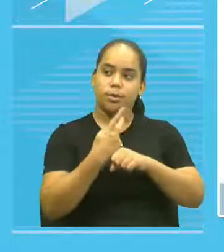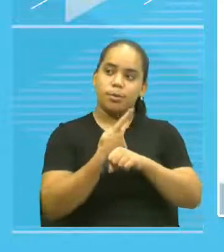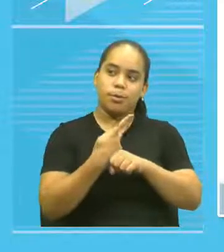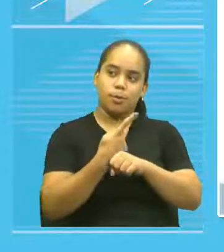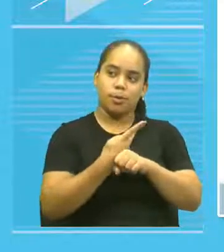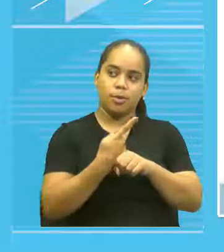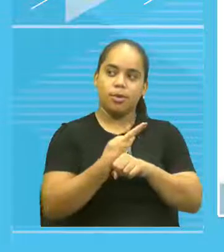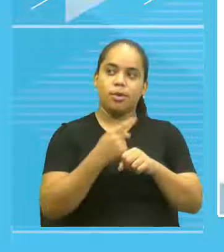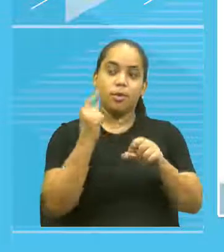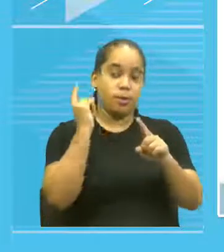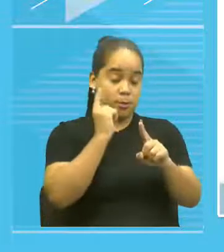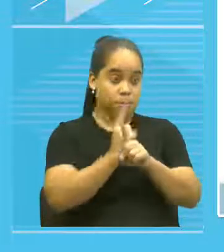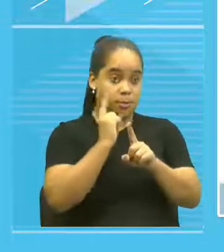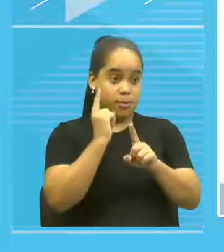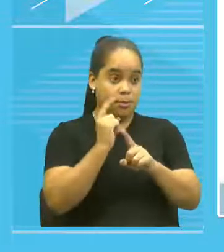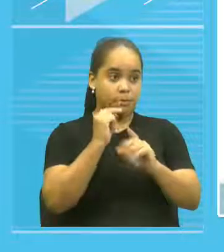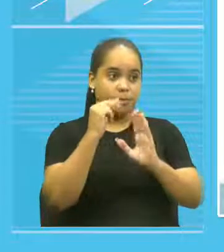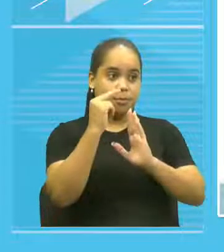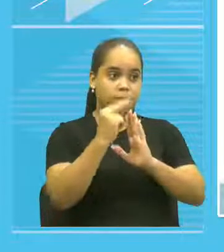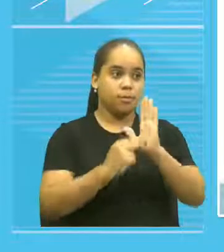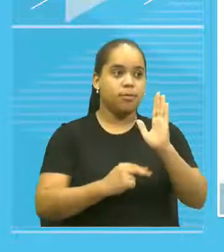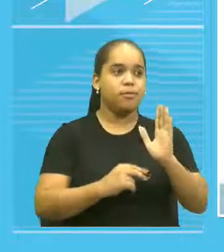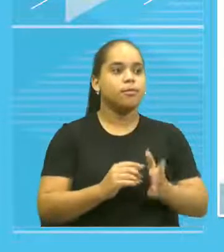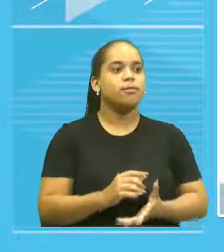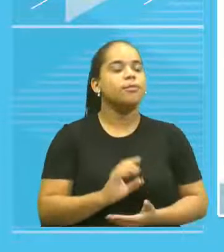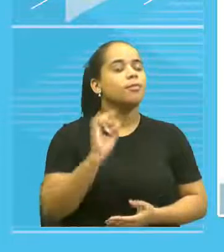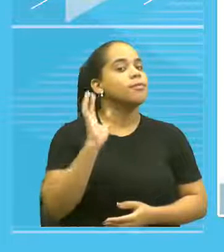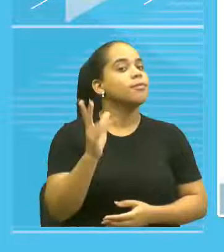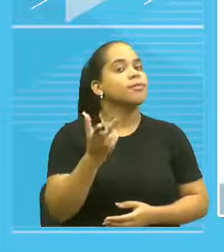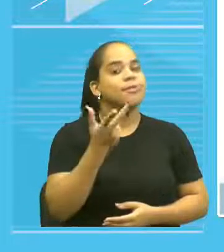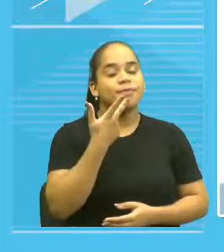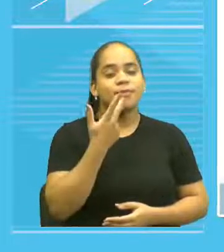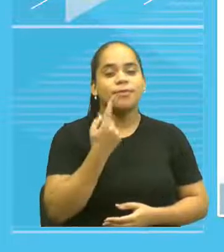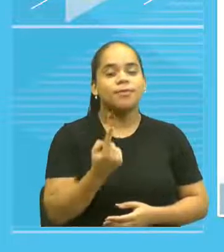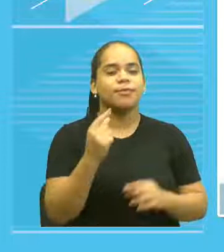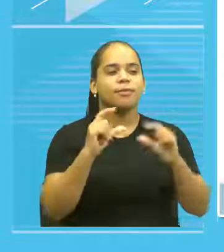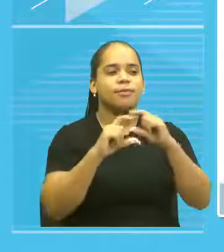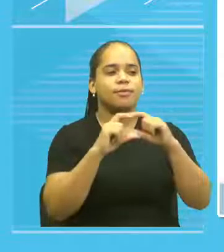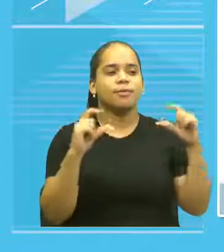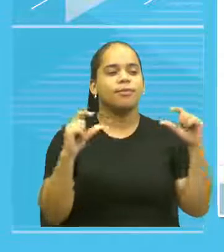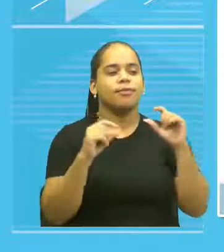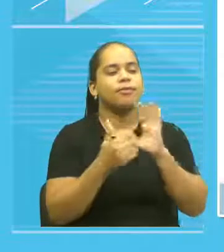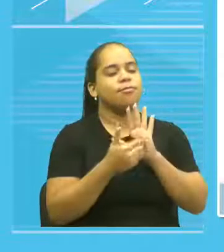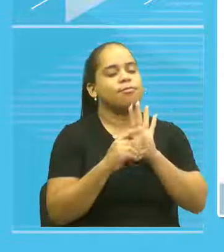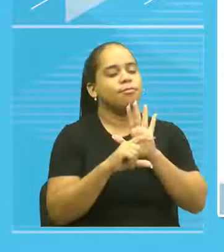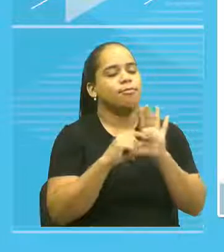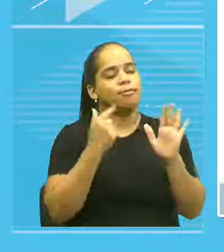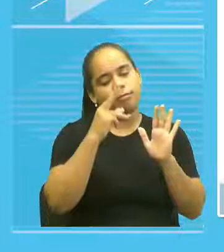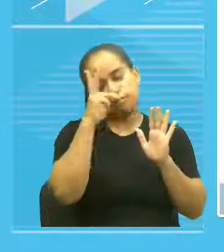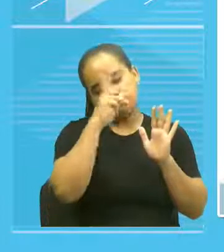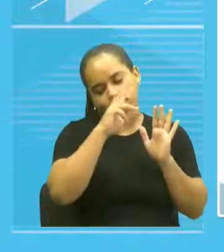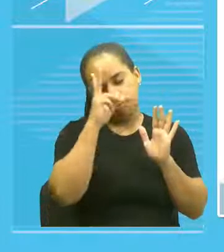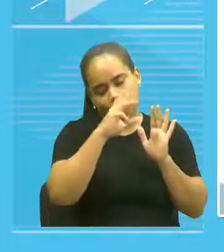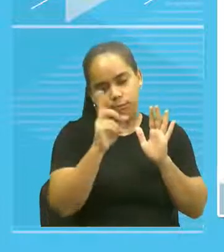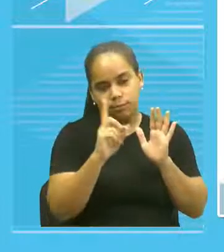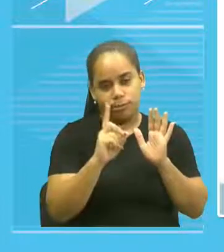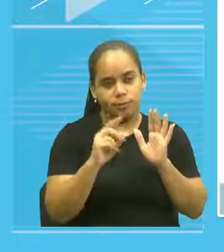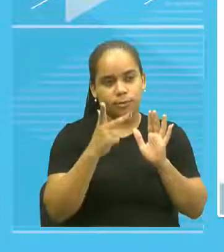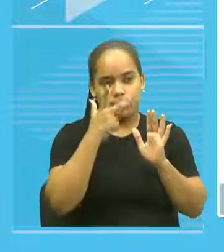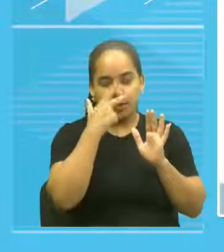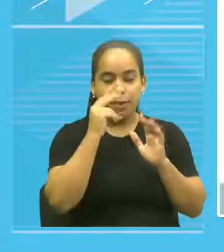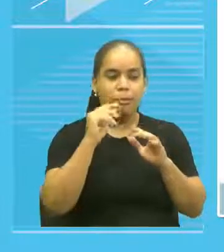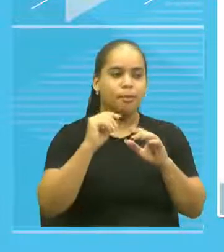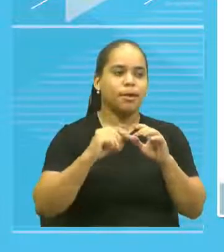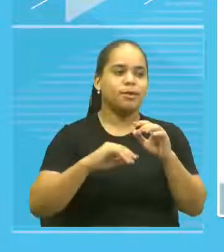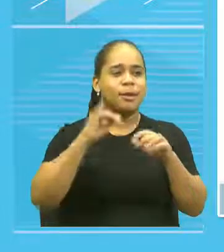aqui cara é só para eu dizer assim ó tem um verso que eu não lembro de cabeça passa a